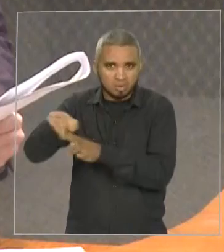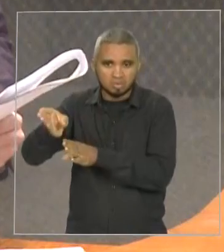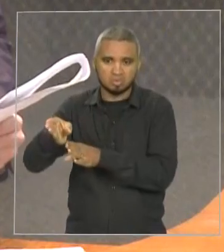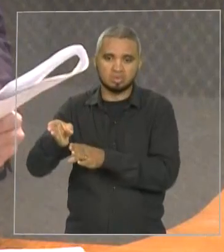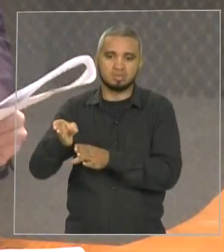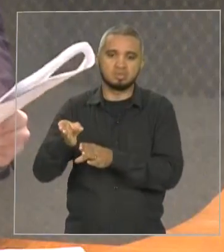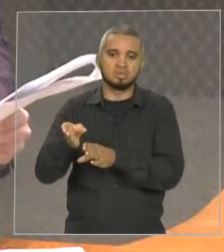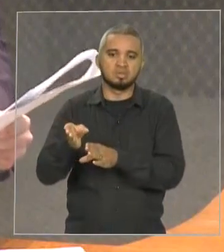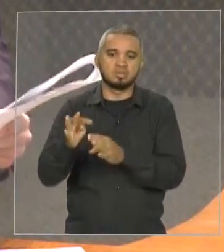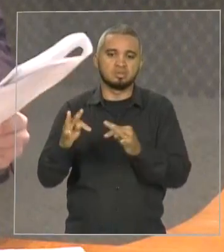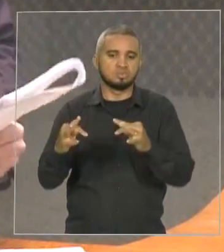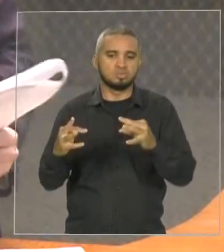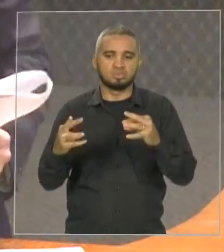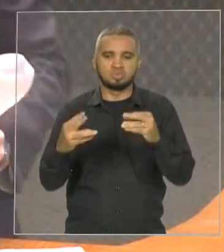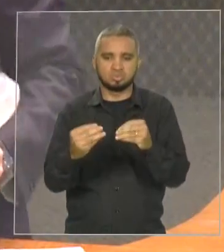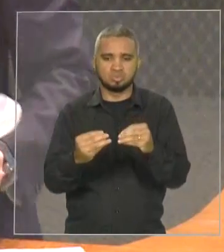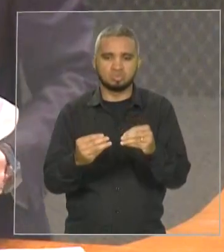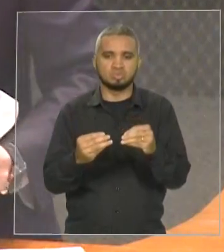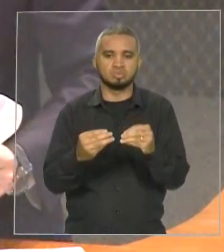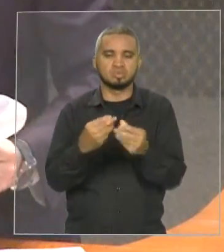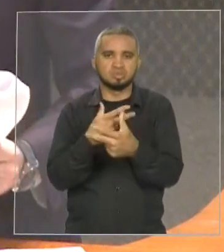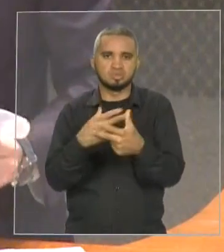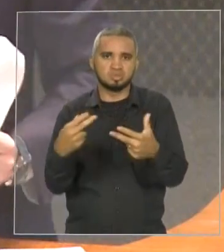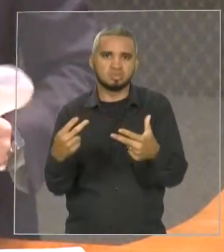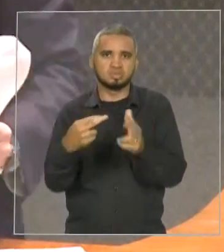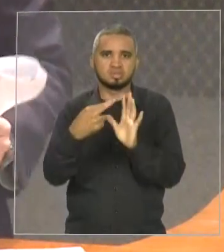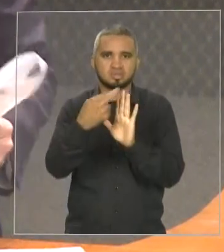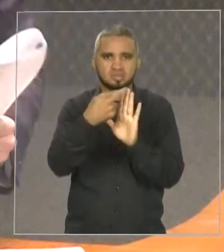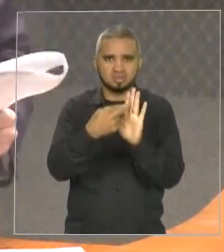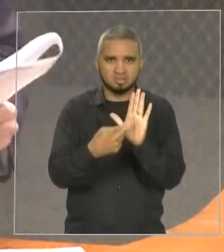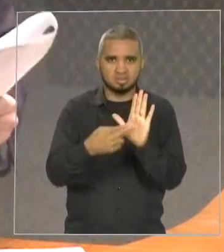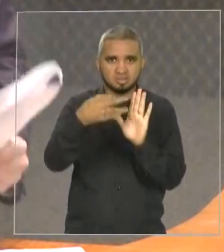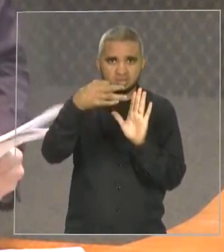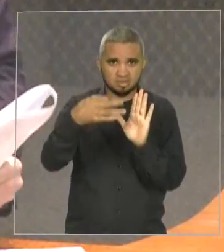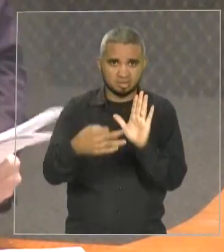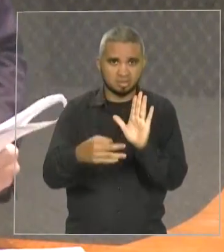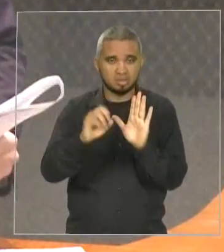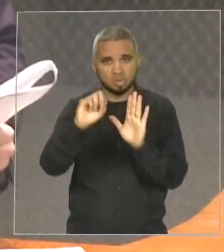as, vamos dizer assim, irregularidades que iriam ser